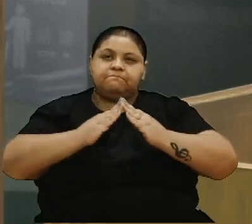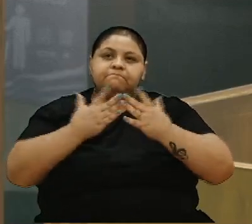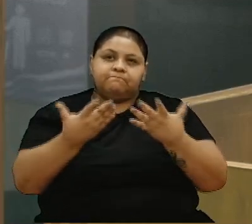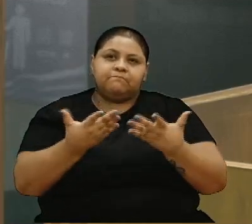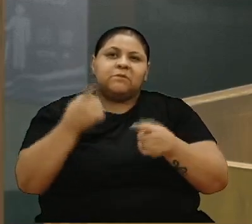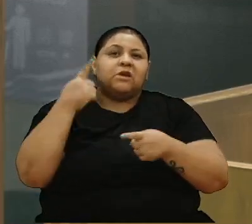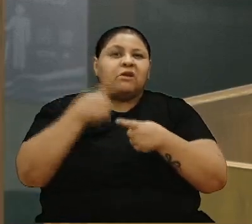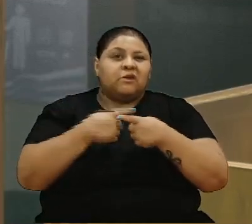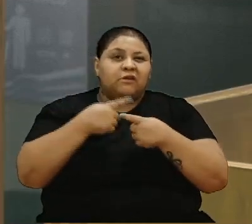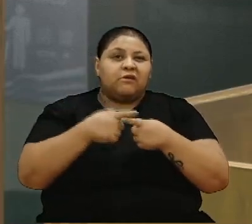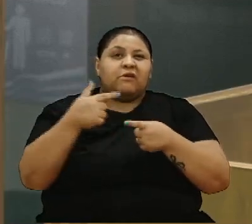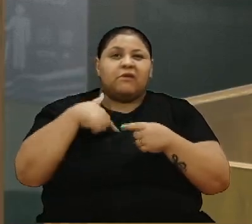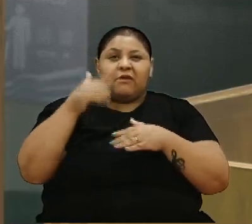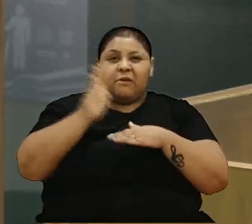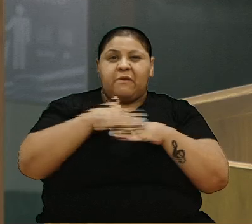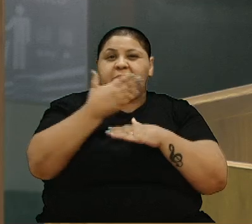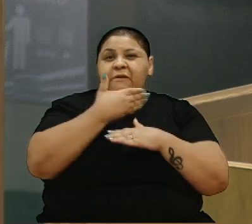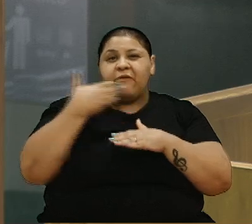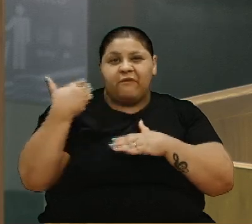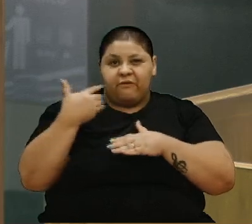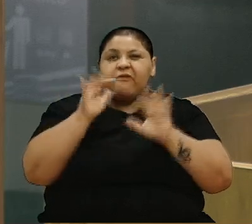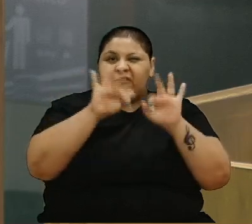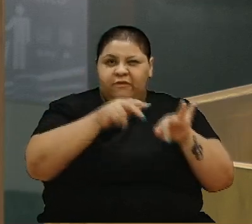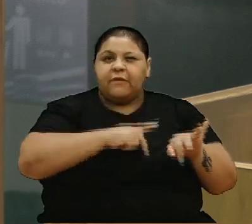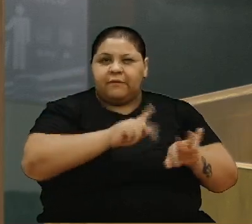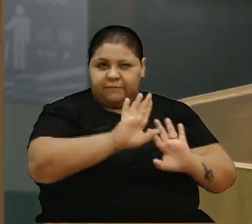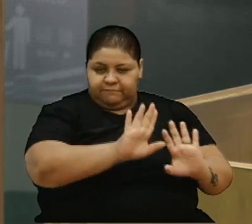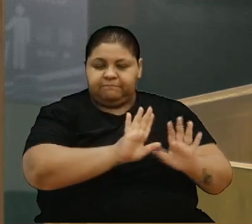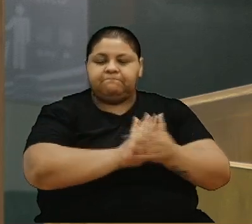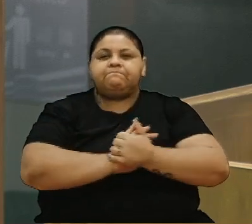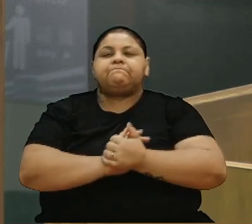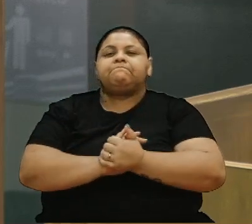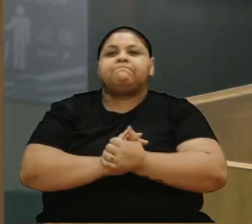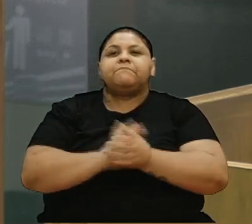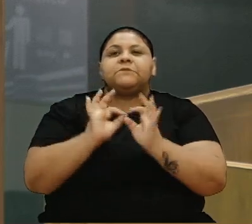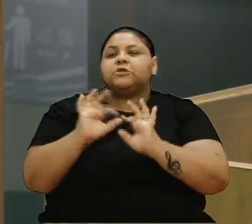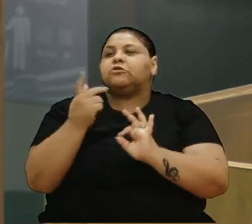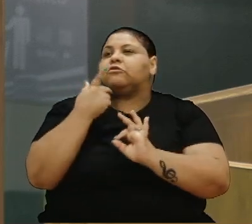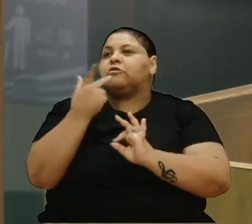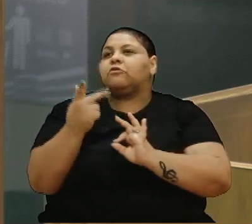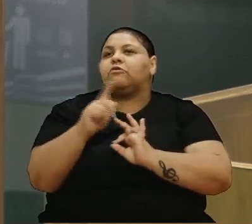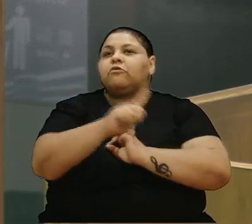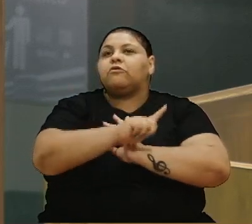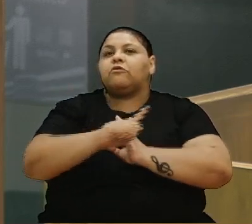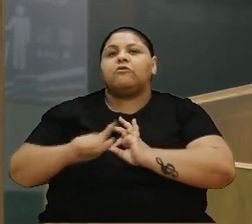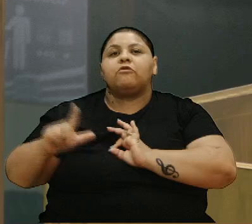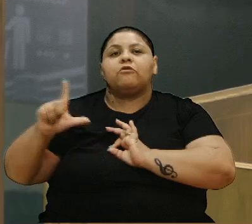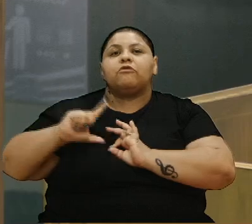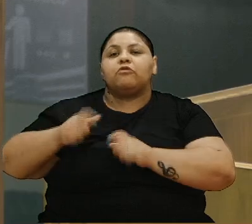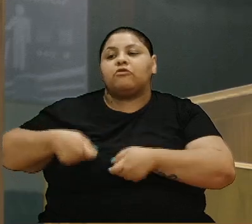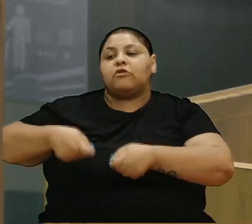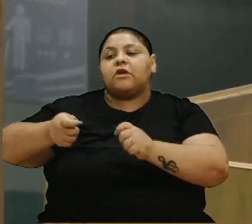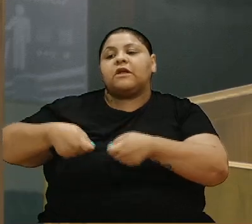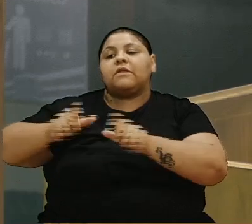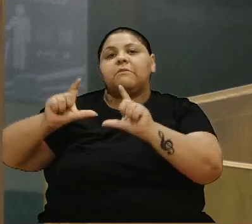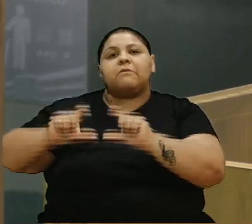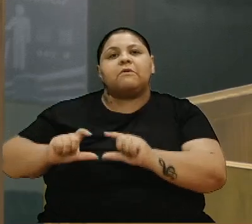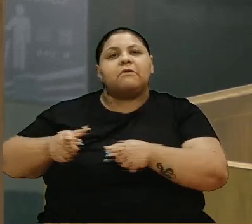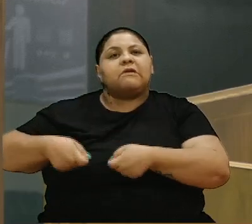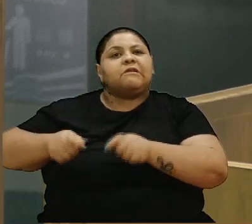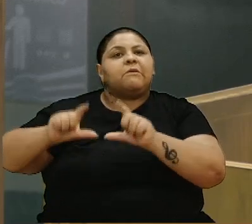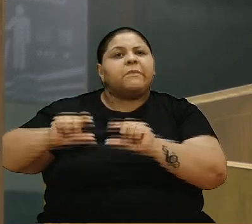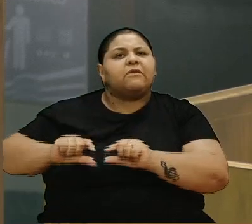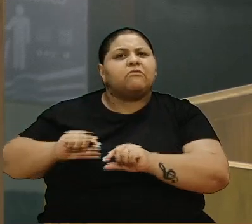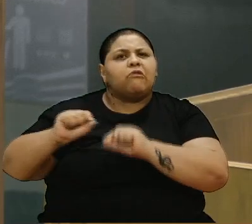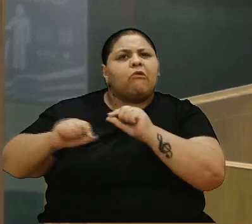Porque a questão mais fácil que tem, e concluo, senhor presidente, é simplesmente dizer o governo não tem que gastar menos. Mas gastar menos